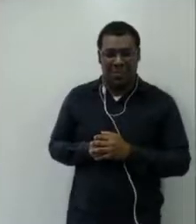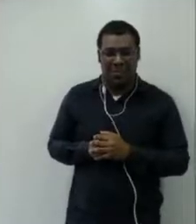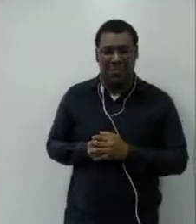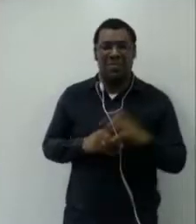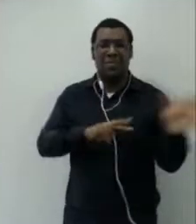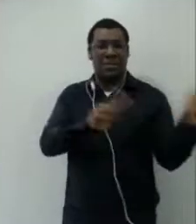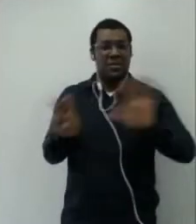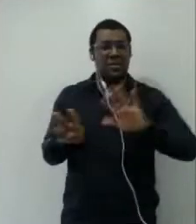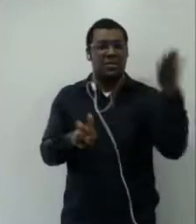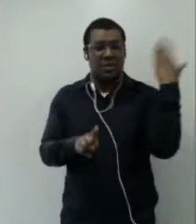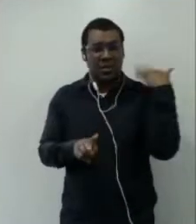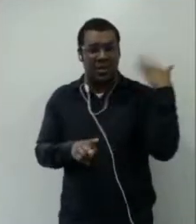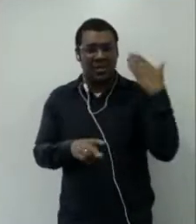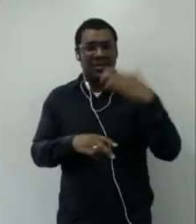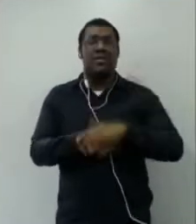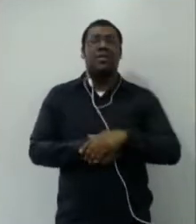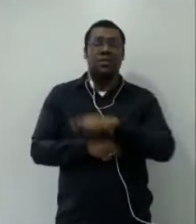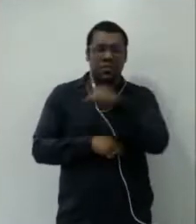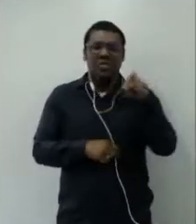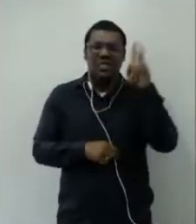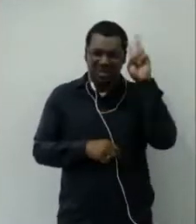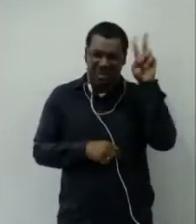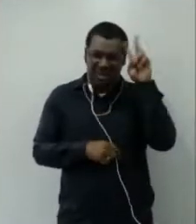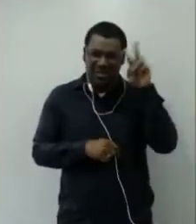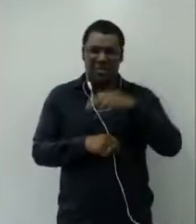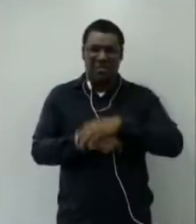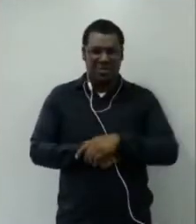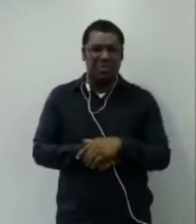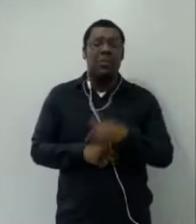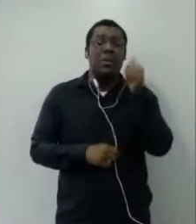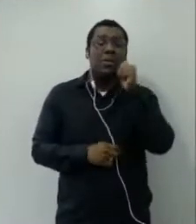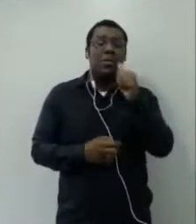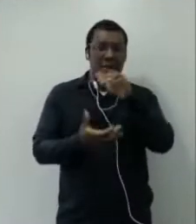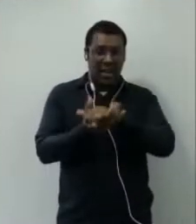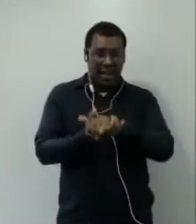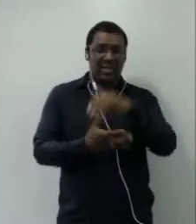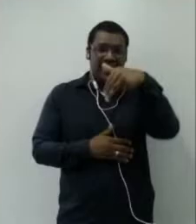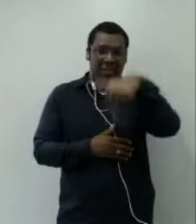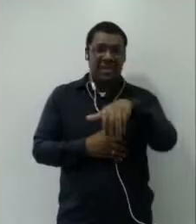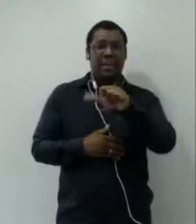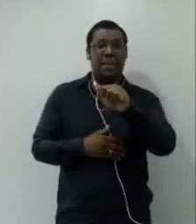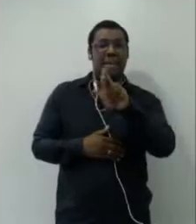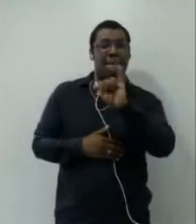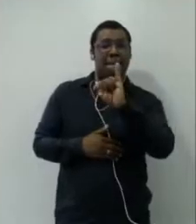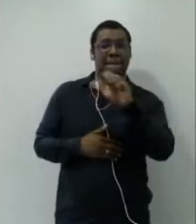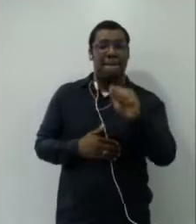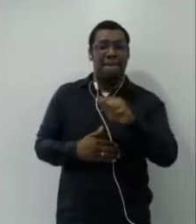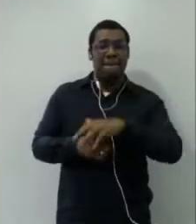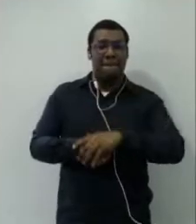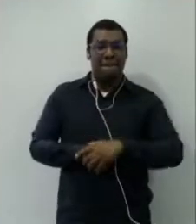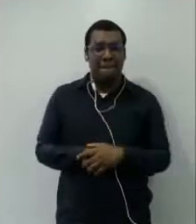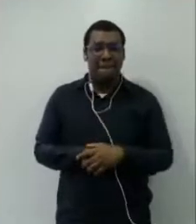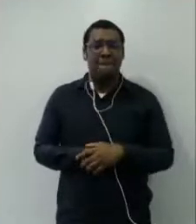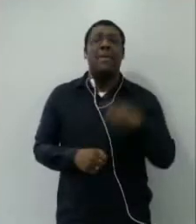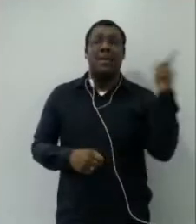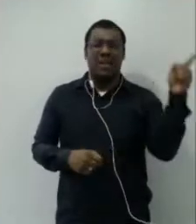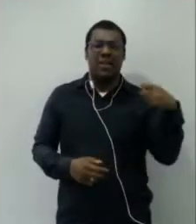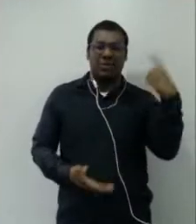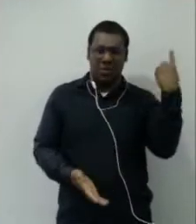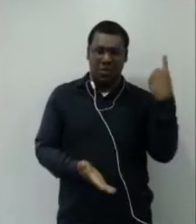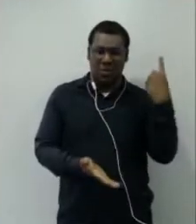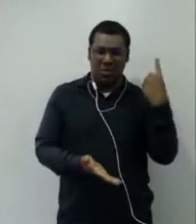passada, como bem lembrado por sua querida esposa, Maria do Carmo, a Carminha, ele concluiu mais um voto vista.